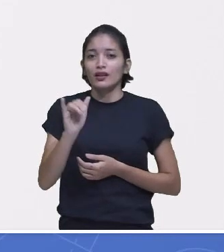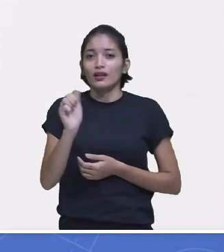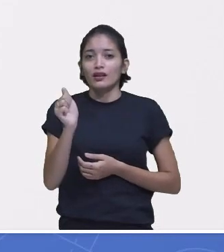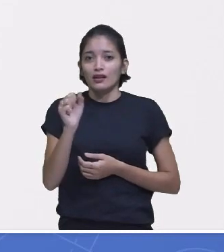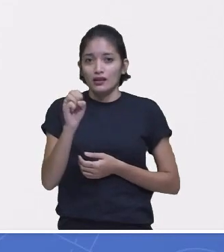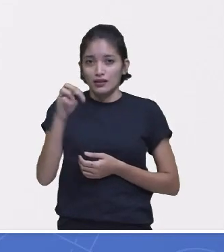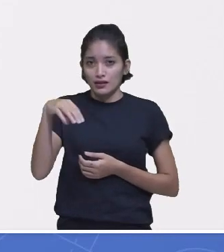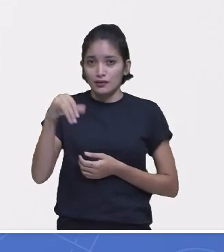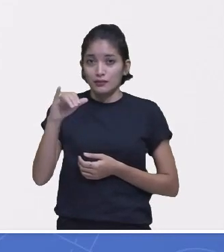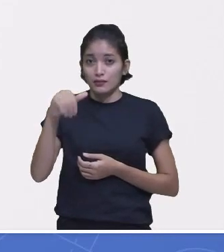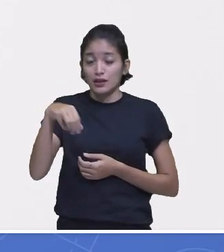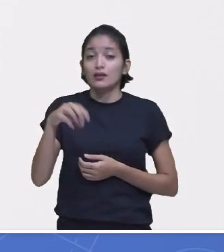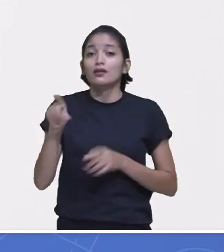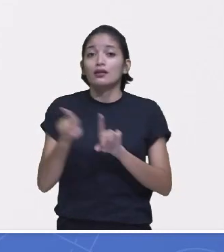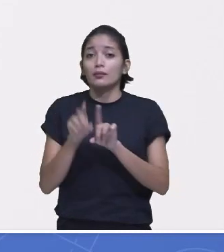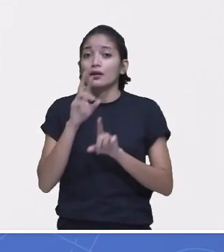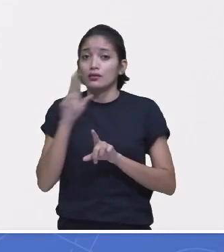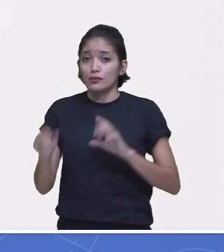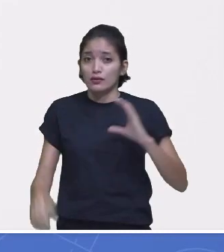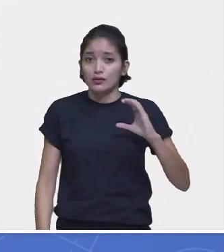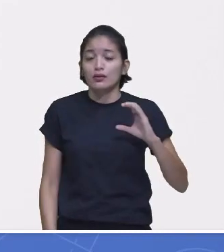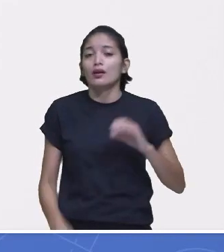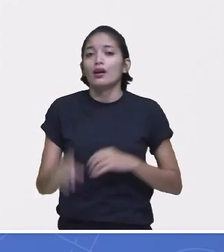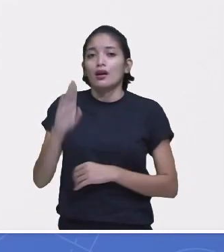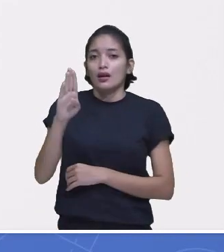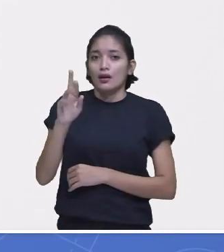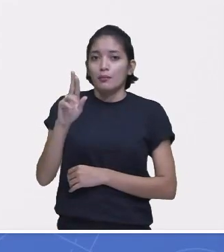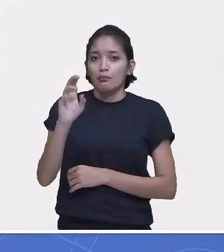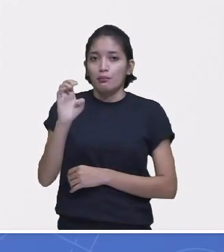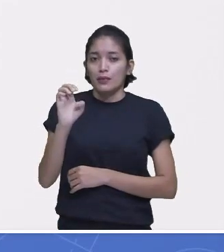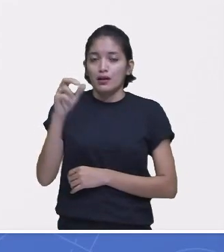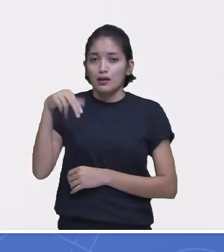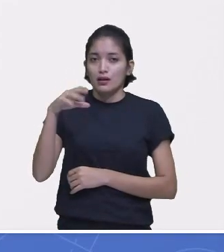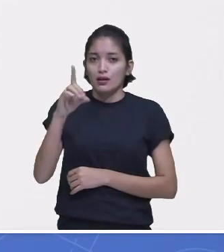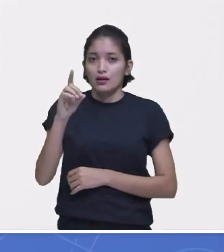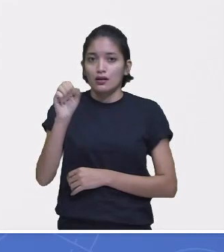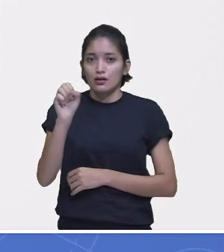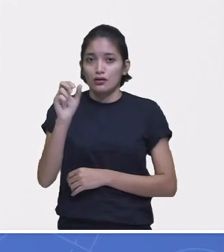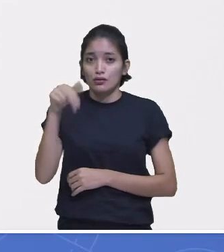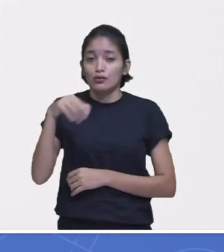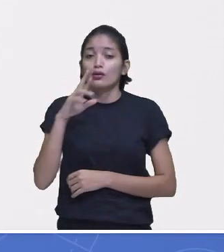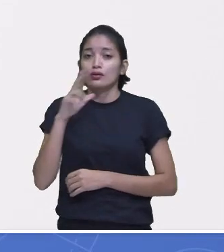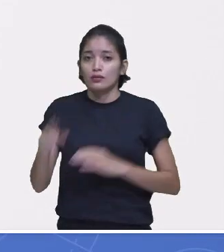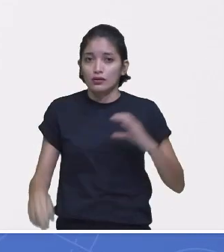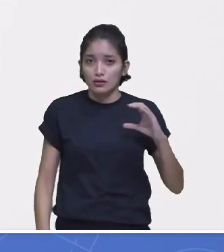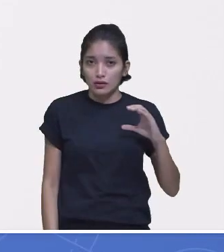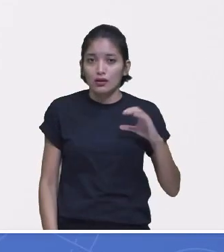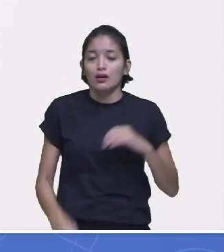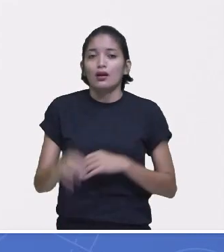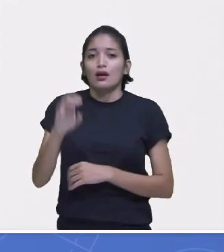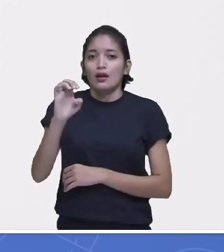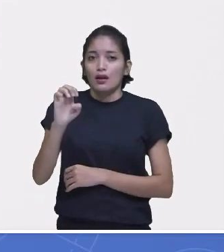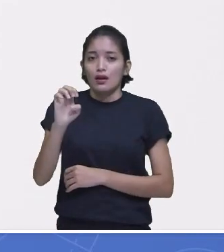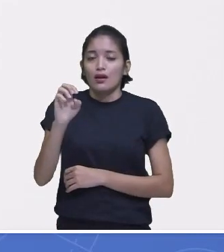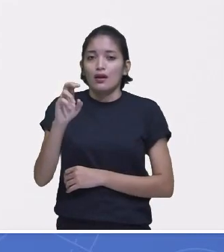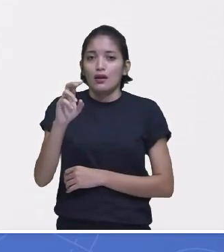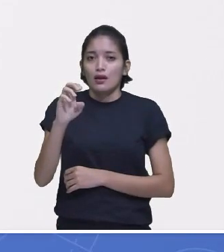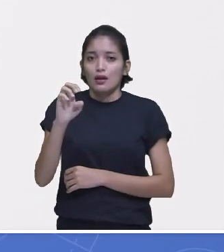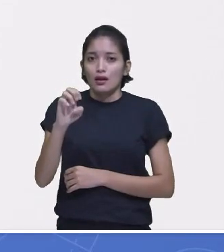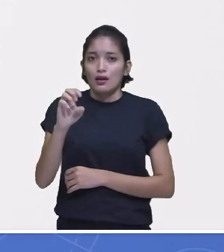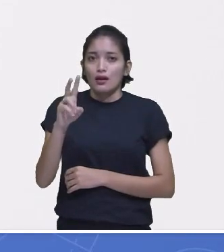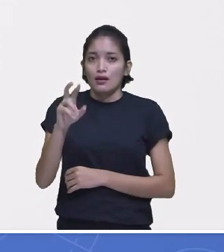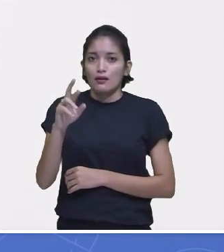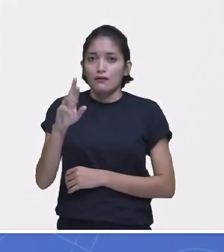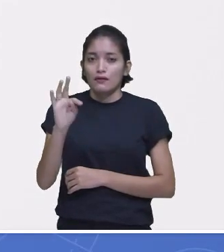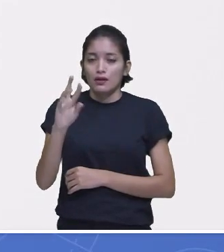letra C. Brandson, letra C. Everton, letra C. Vitória,